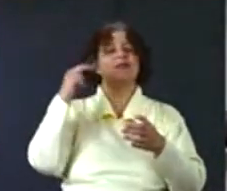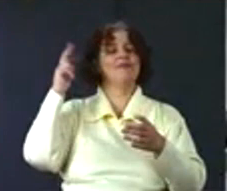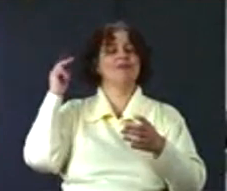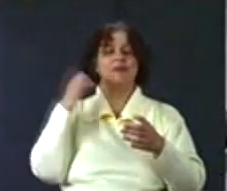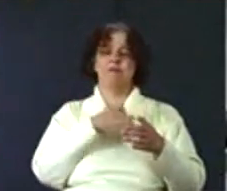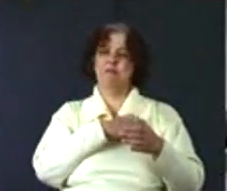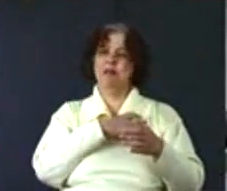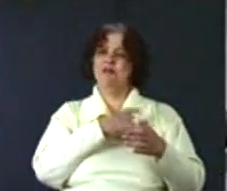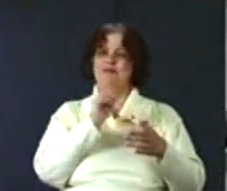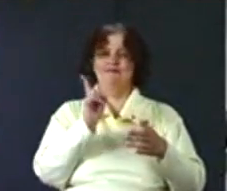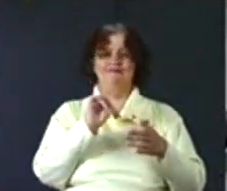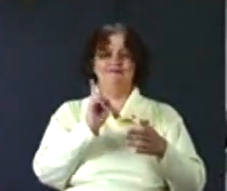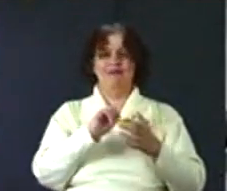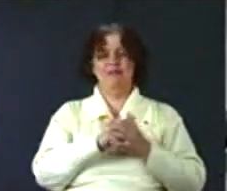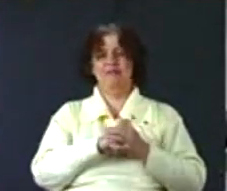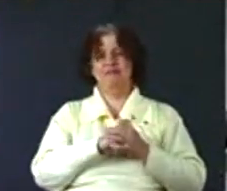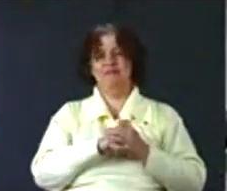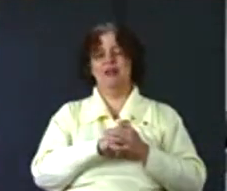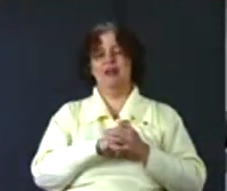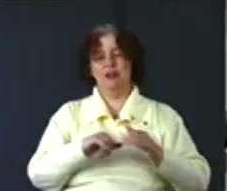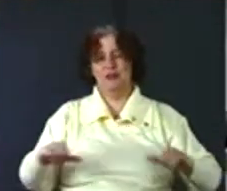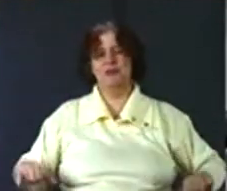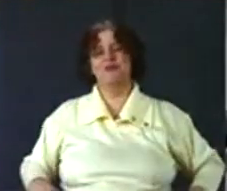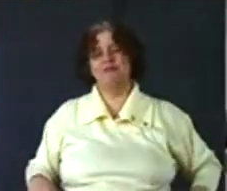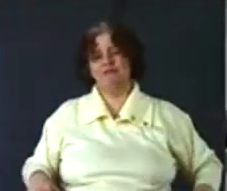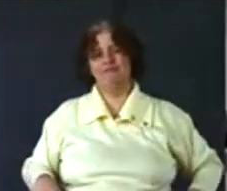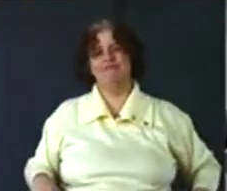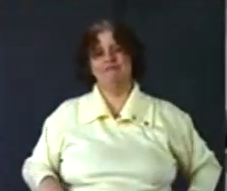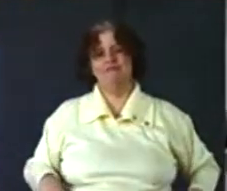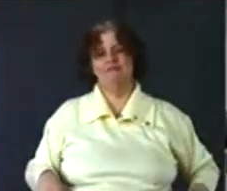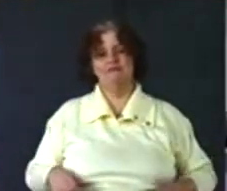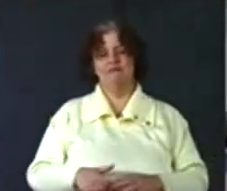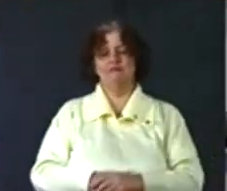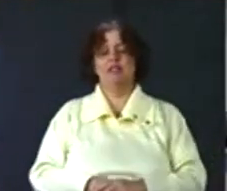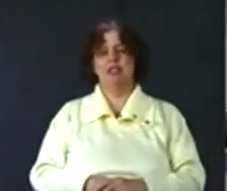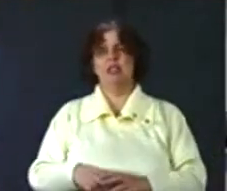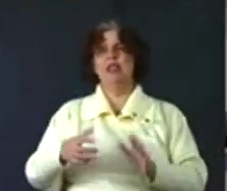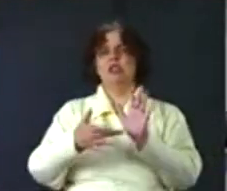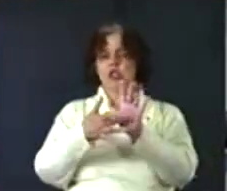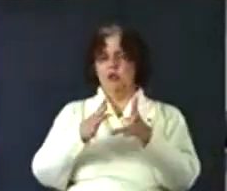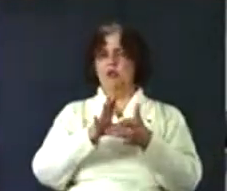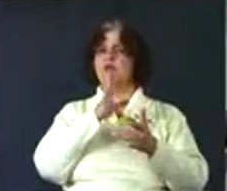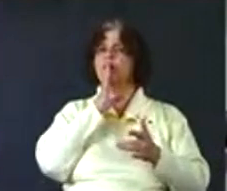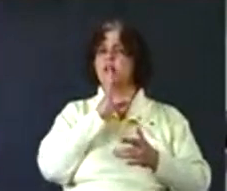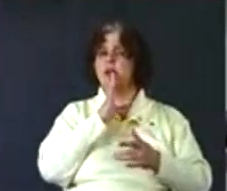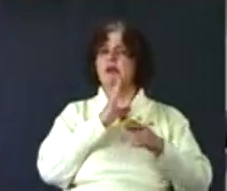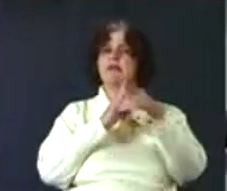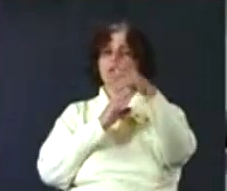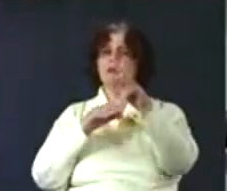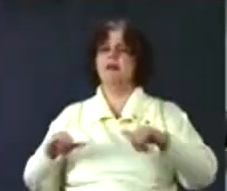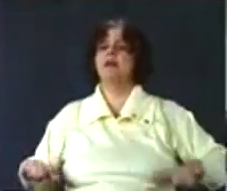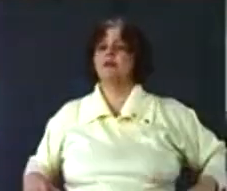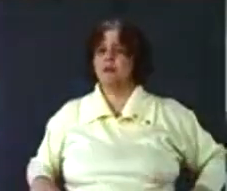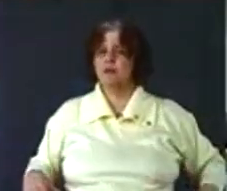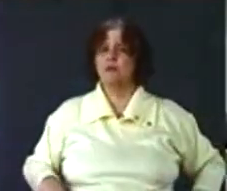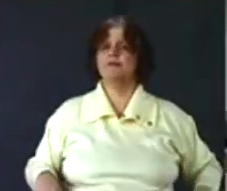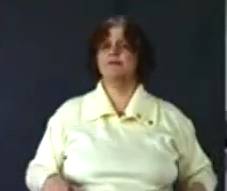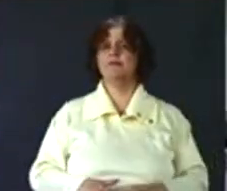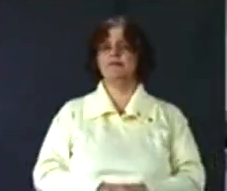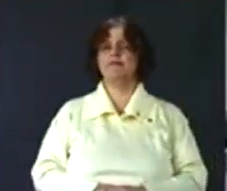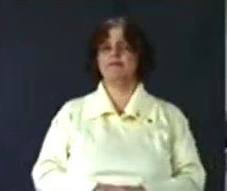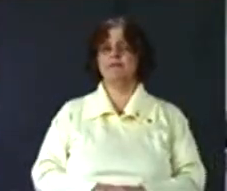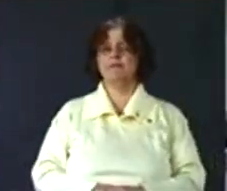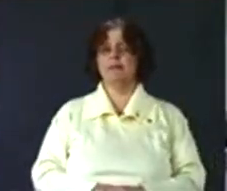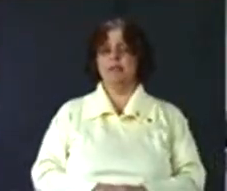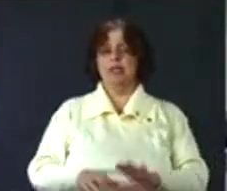O Senhor Jesus está conhecendo a sua dor. Talvez você e eu não estejamos enfrentando uma tribulação como eles enfrentaram